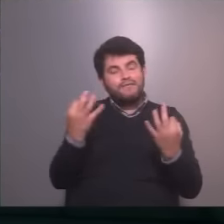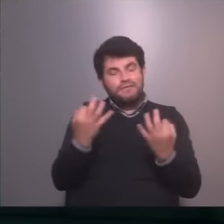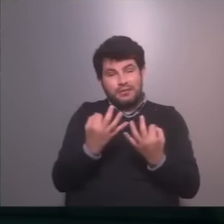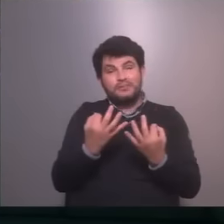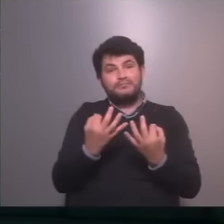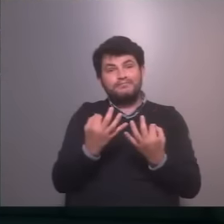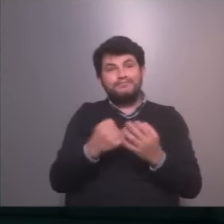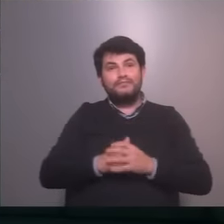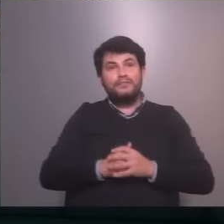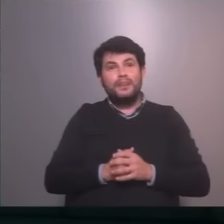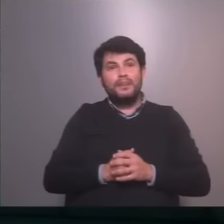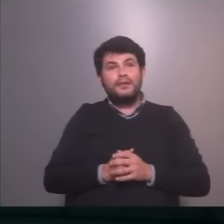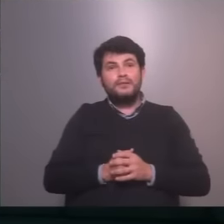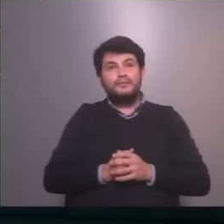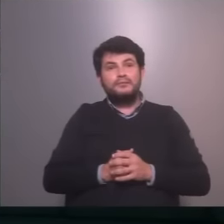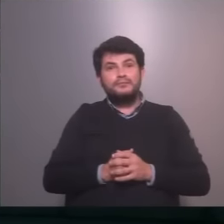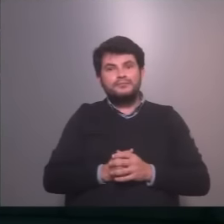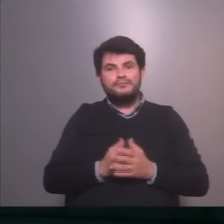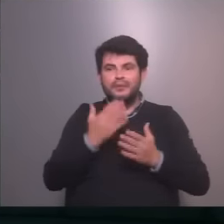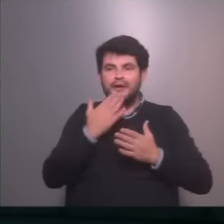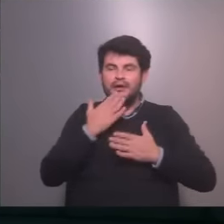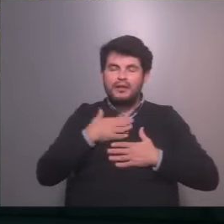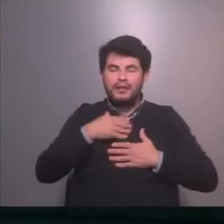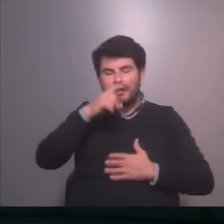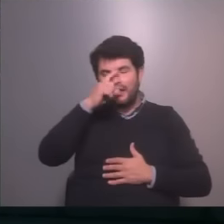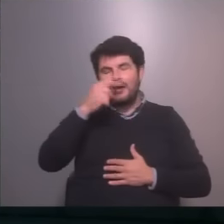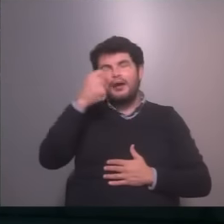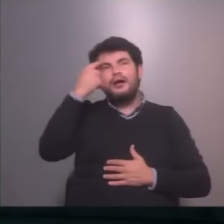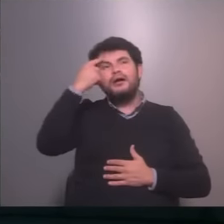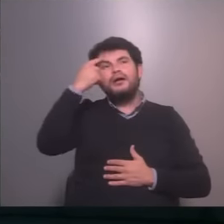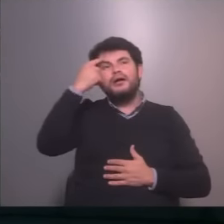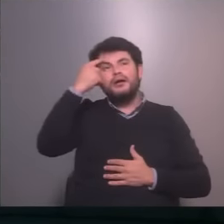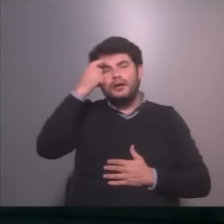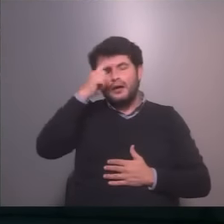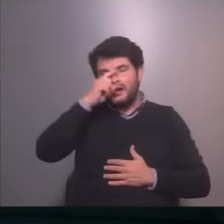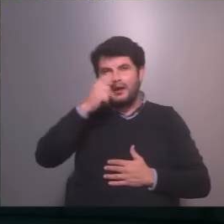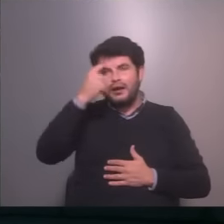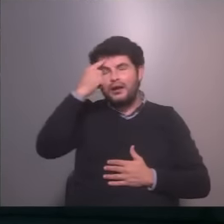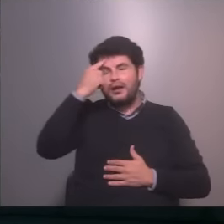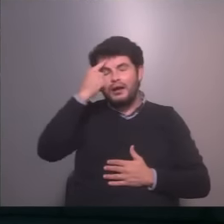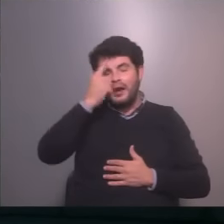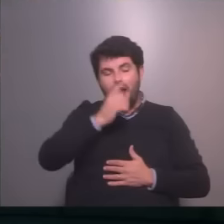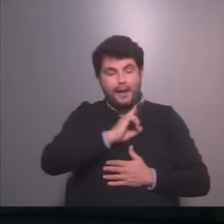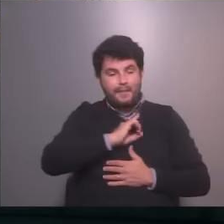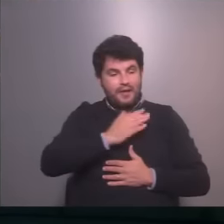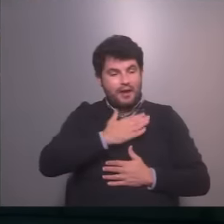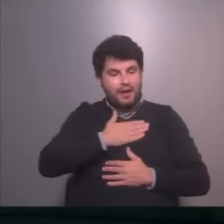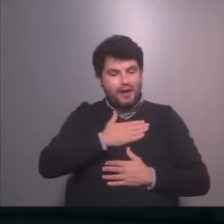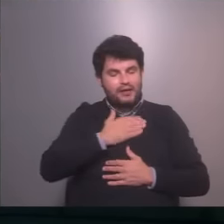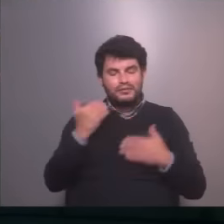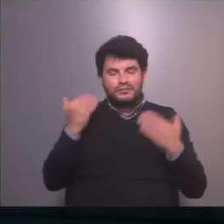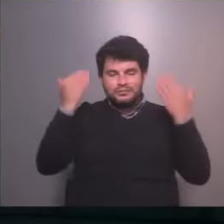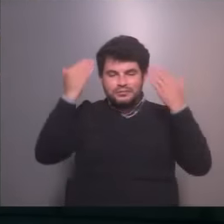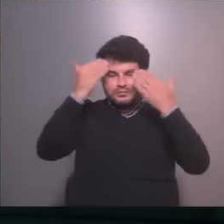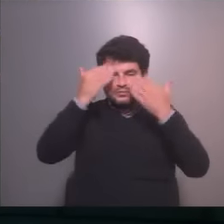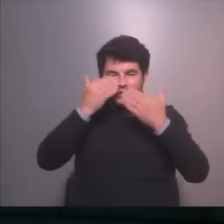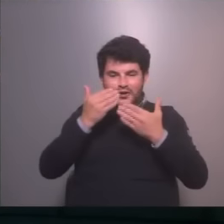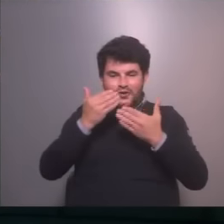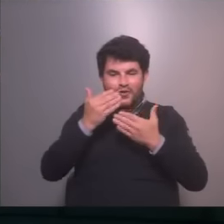esta vigília da noite no Santuário de Nossa Senhora do Rosário de Fátima